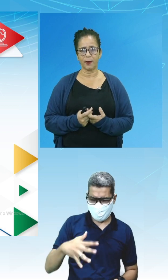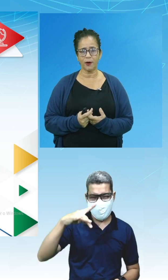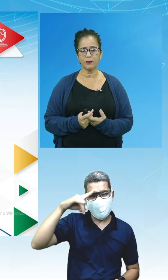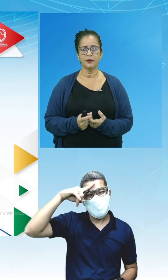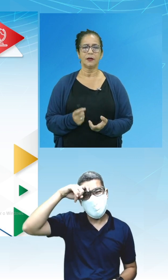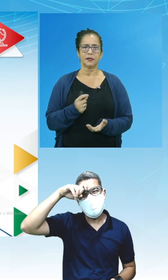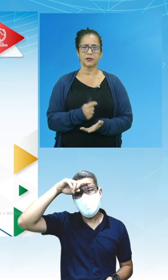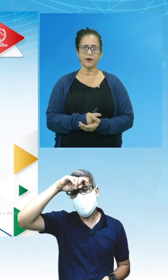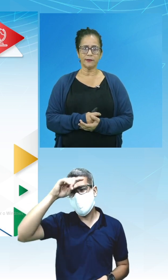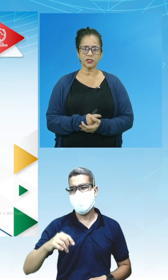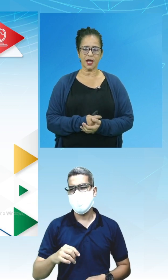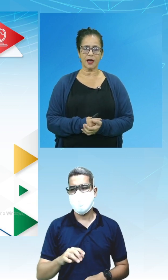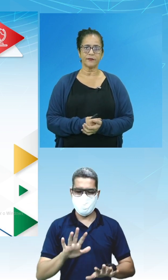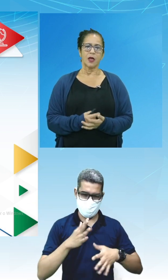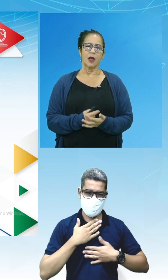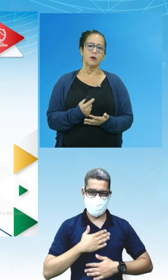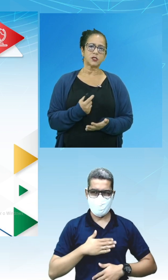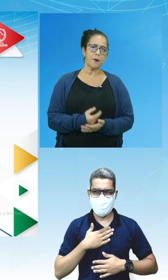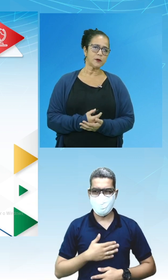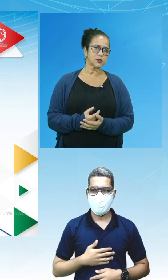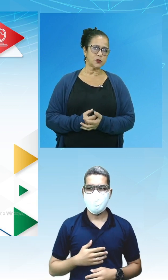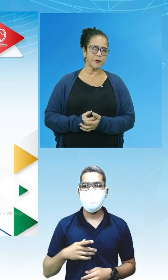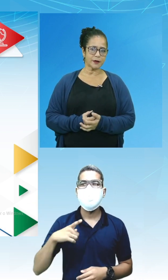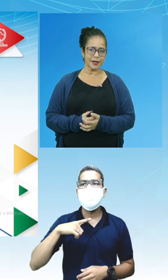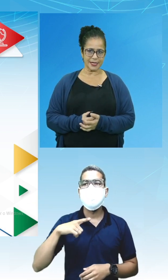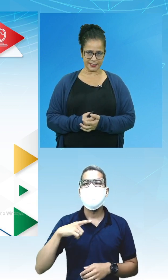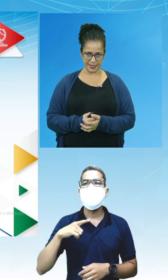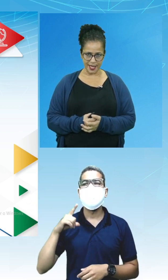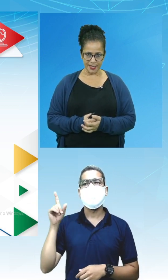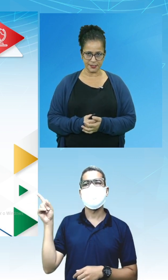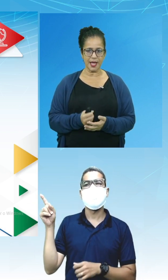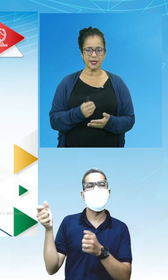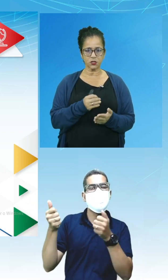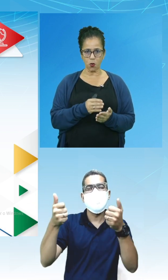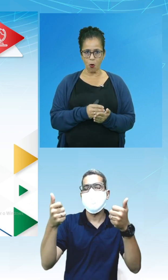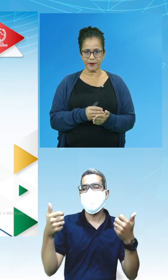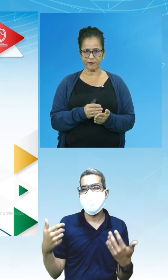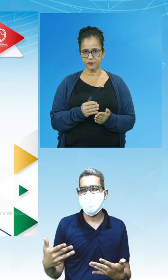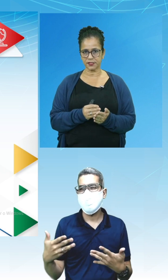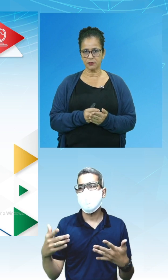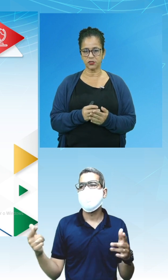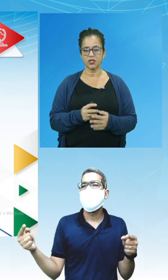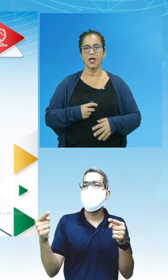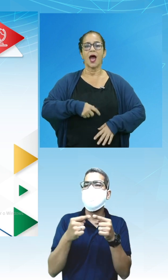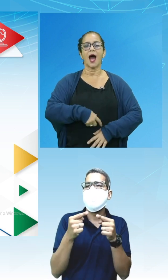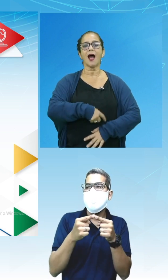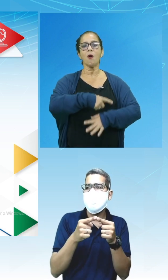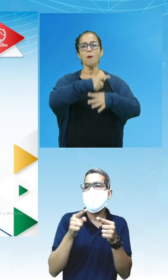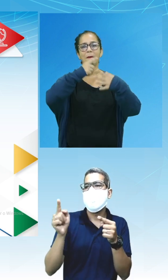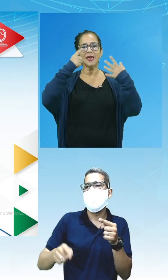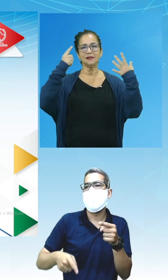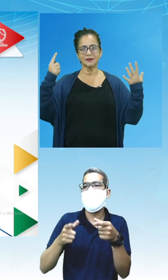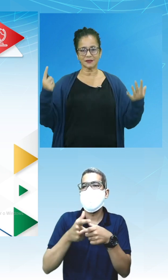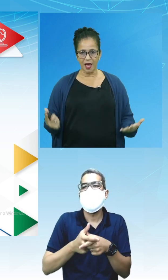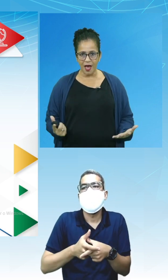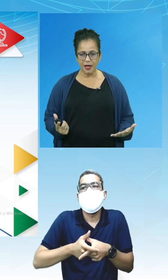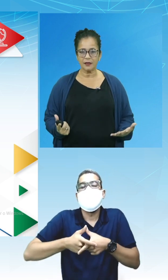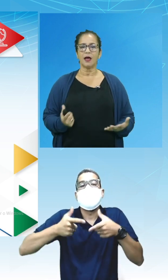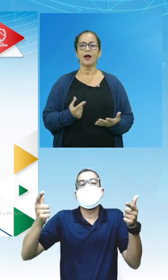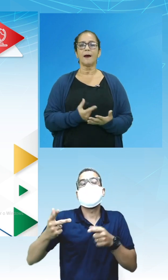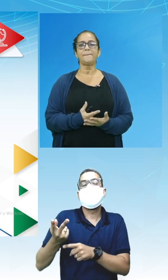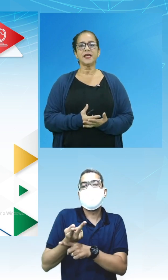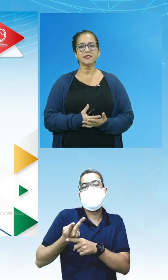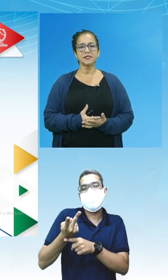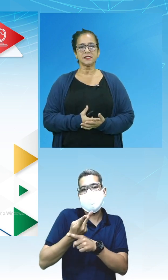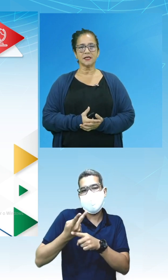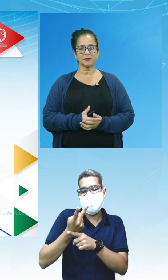tá bom? Então, vamos lá. Os pontos subcolaterais, eles cumprem a função de aumentar